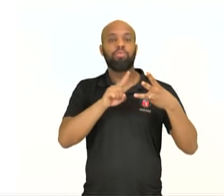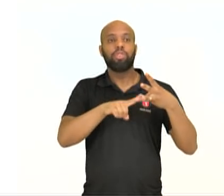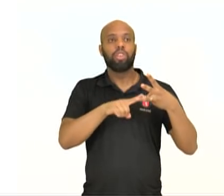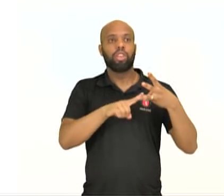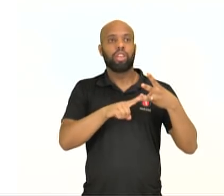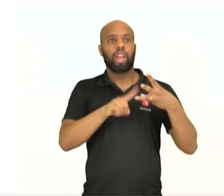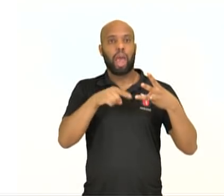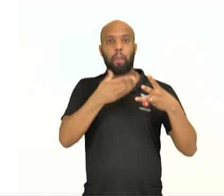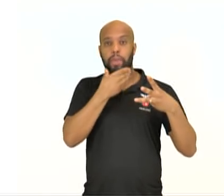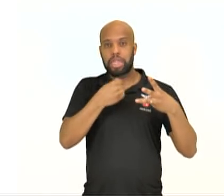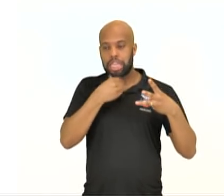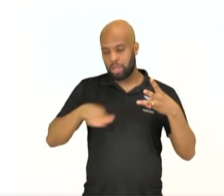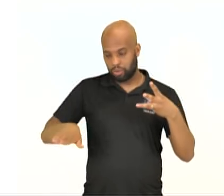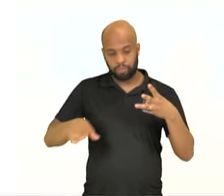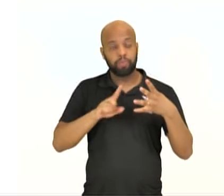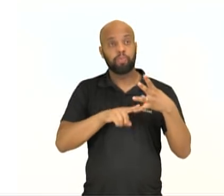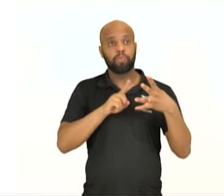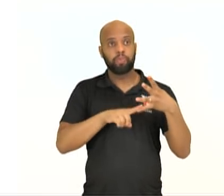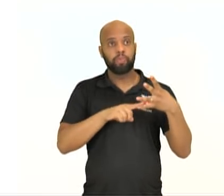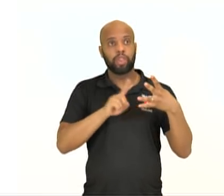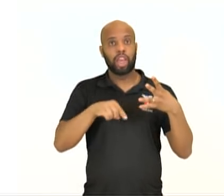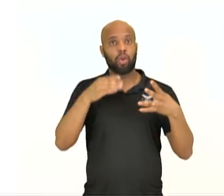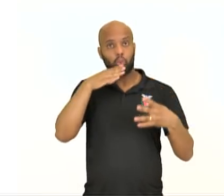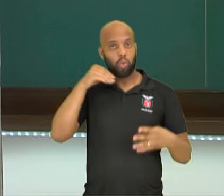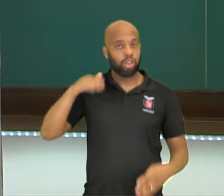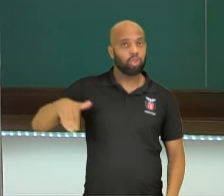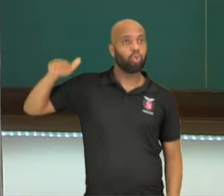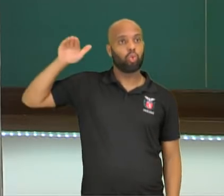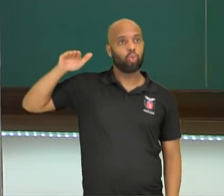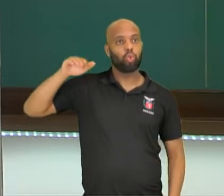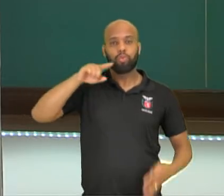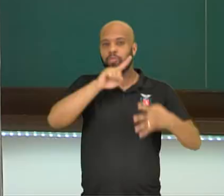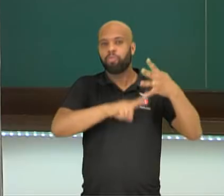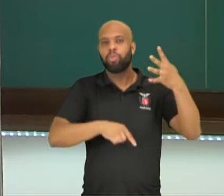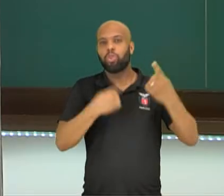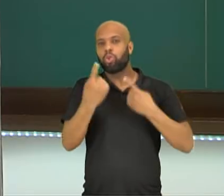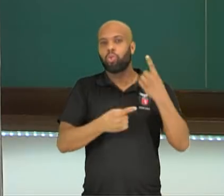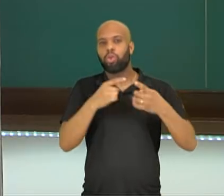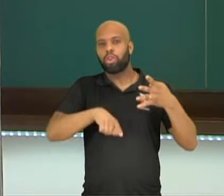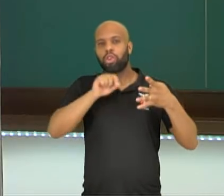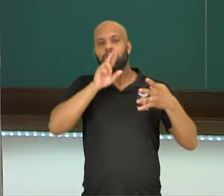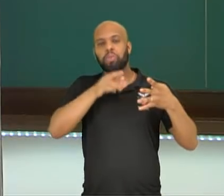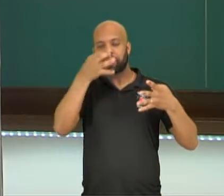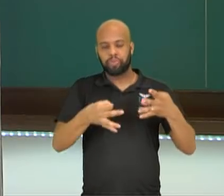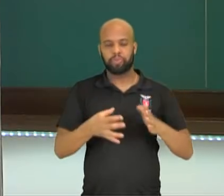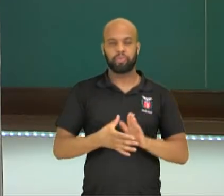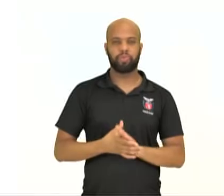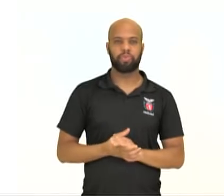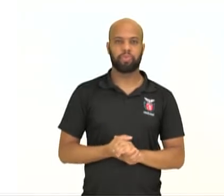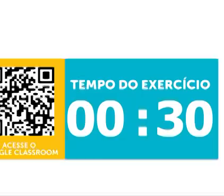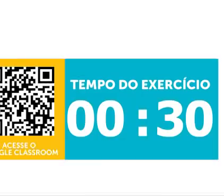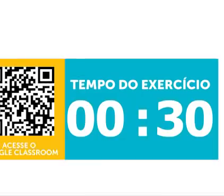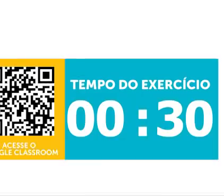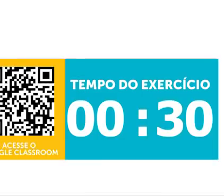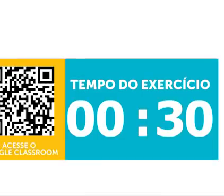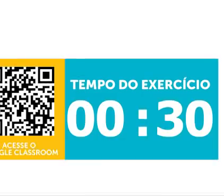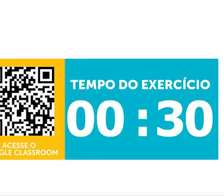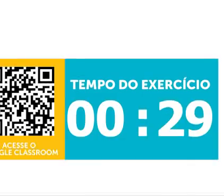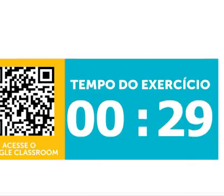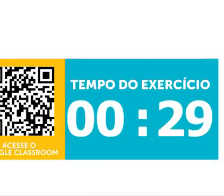letra C, um menino, letra D, um adulto. 1, 2, 3, um tempinho para você e eu já volto.